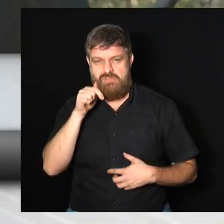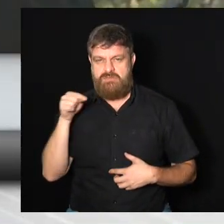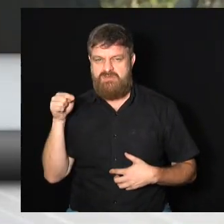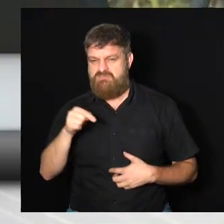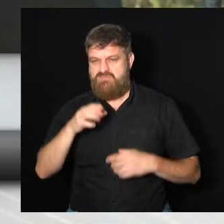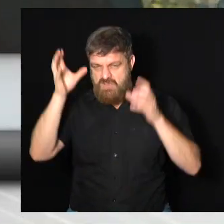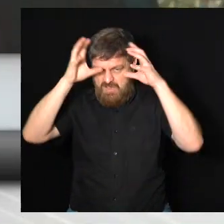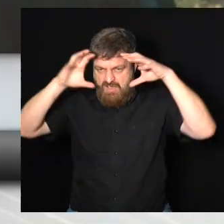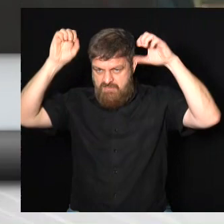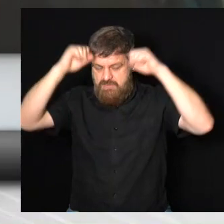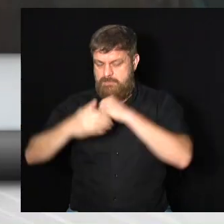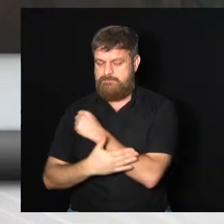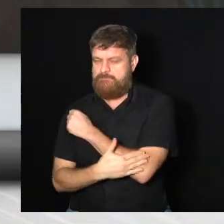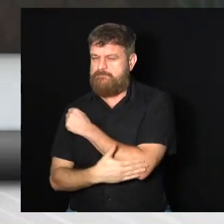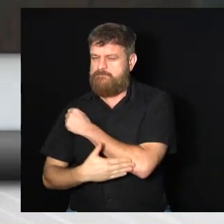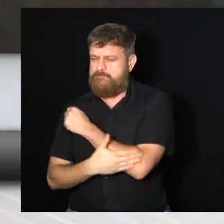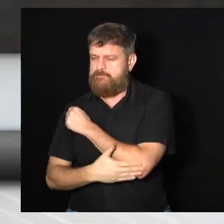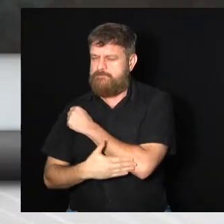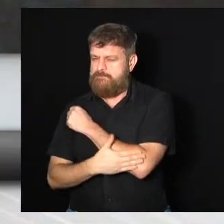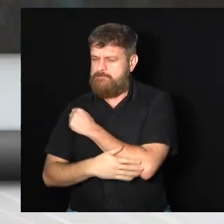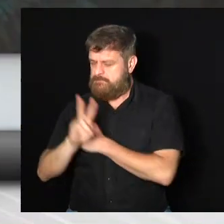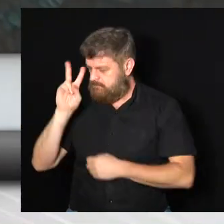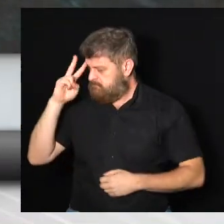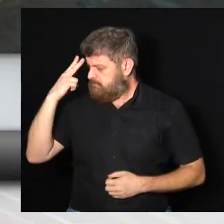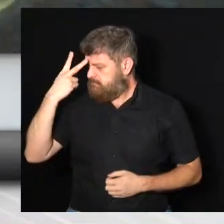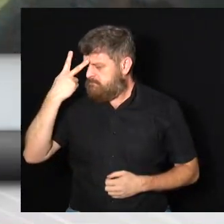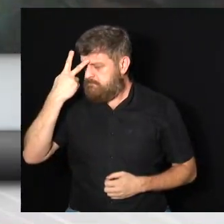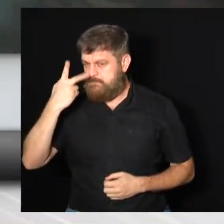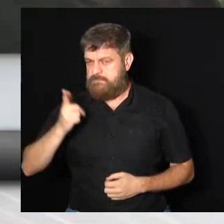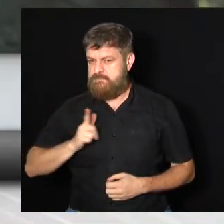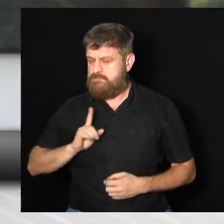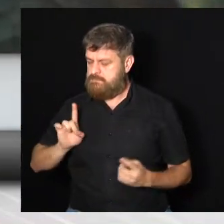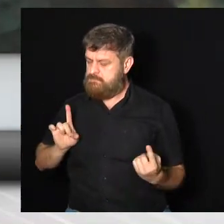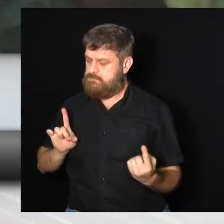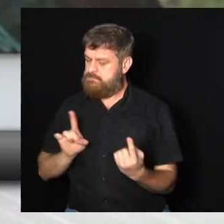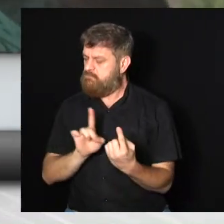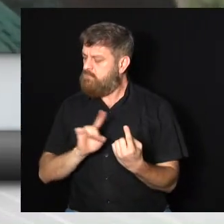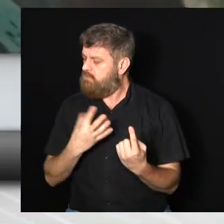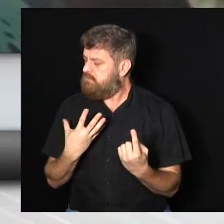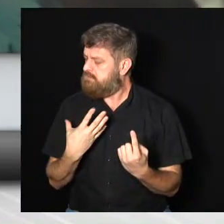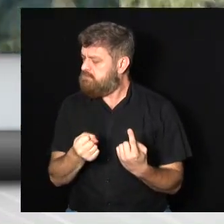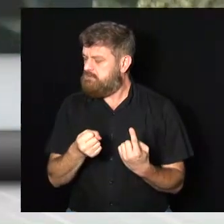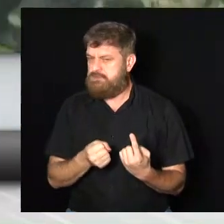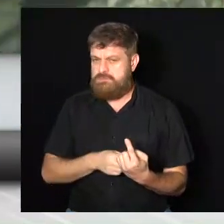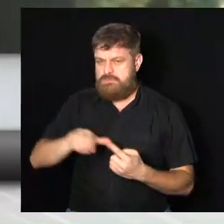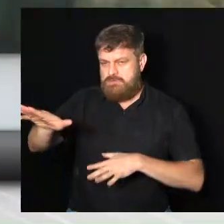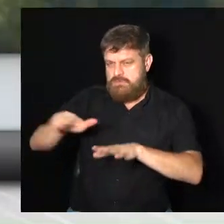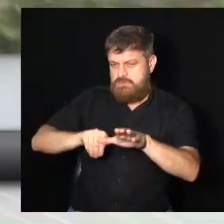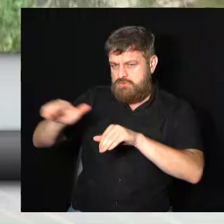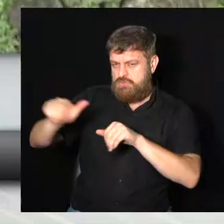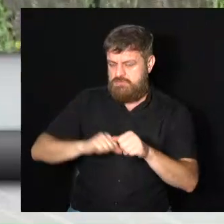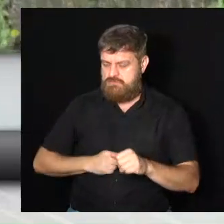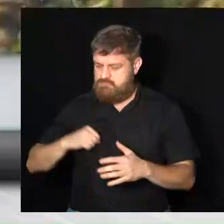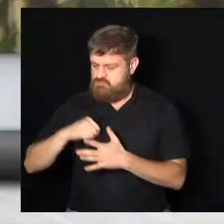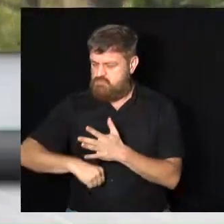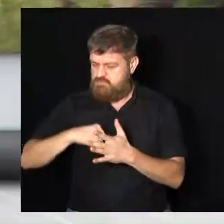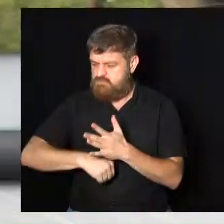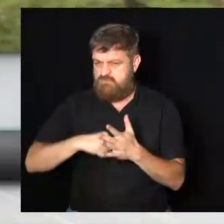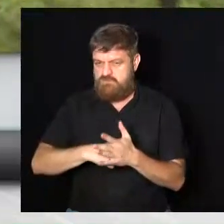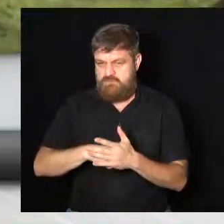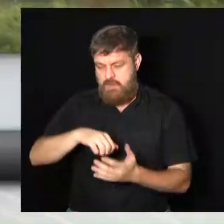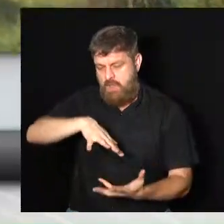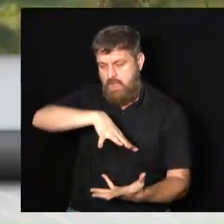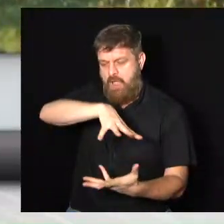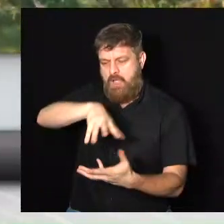fosse sua própria filha. Revoltada, Malévola se opõe ao reino e reúne novos aliados para proteger as